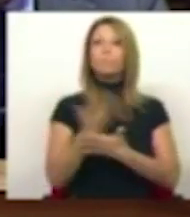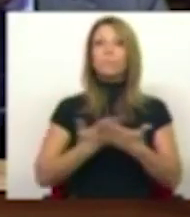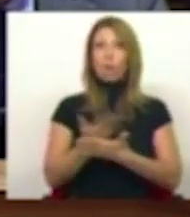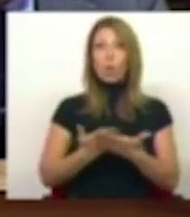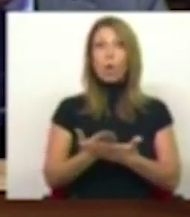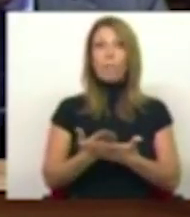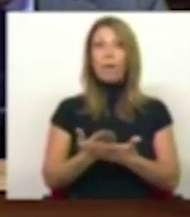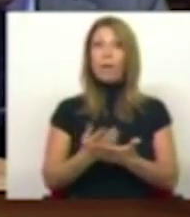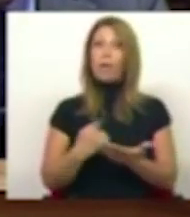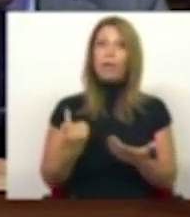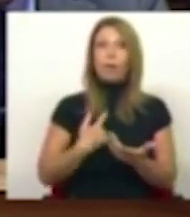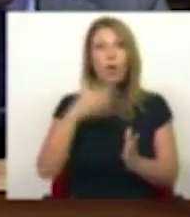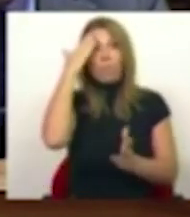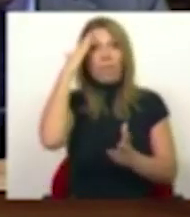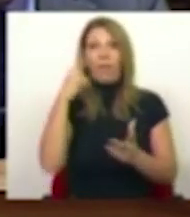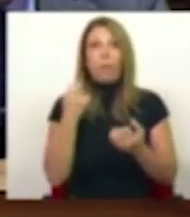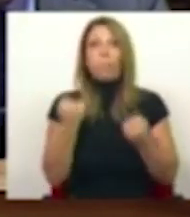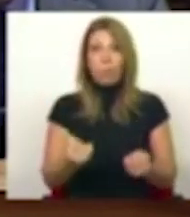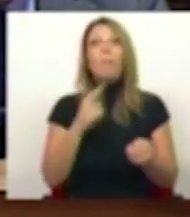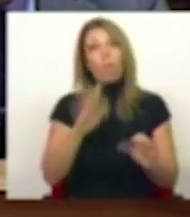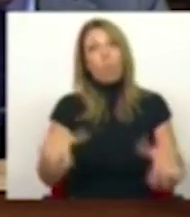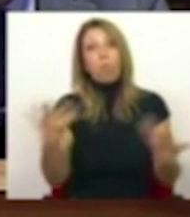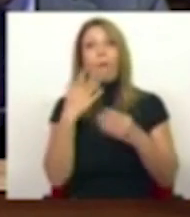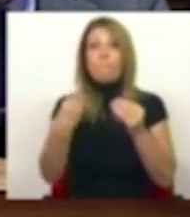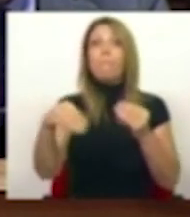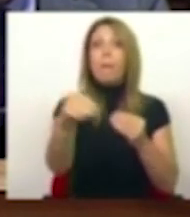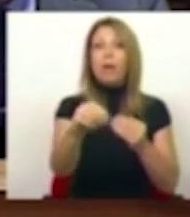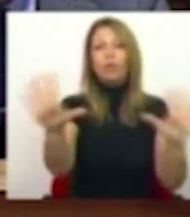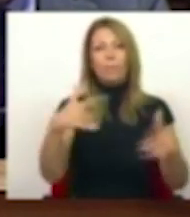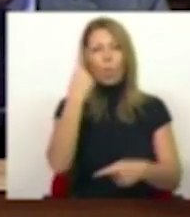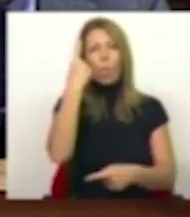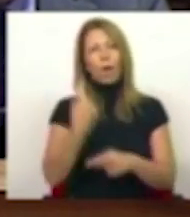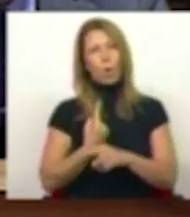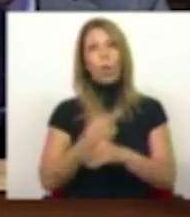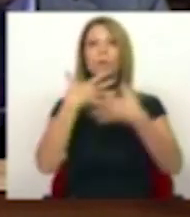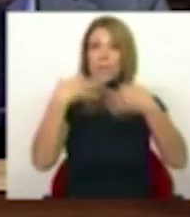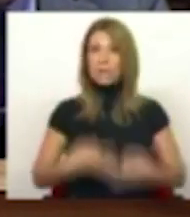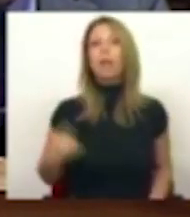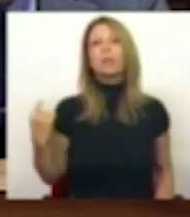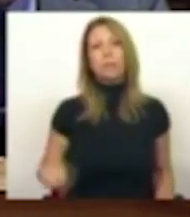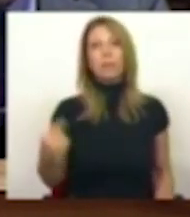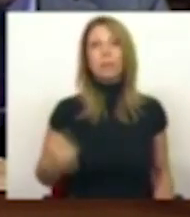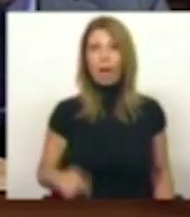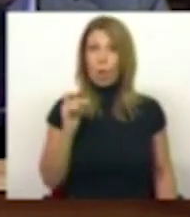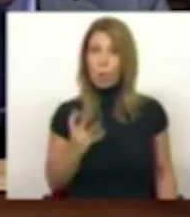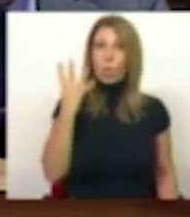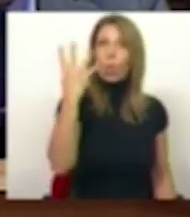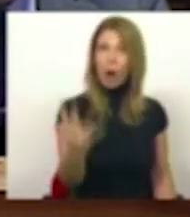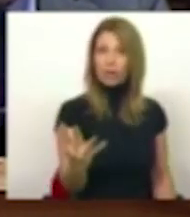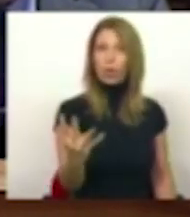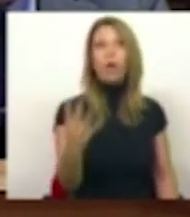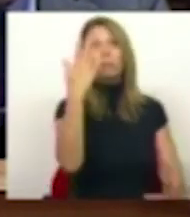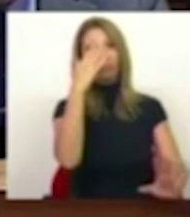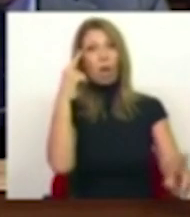em condições de prever, também poderíamos ir mais longe. Mas há uma coisa que tenho a certeza, é que daqui a 4 anos nós não atingimos o